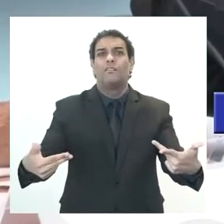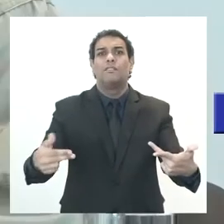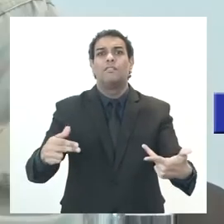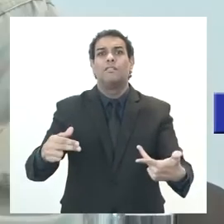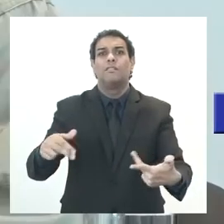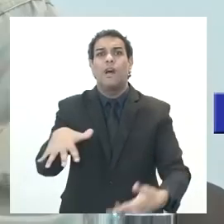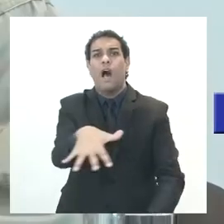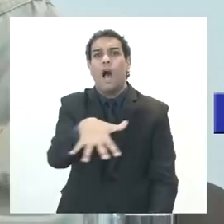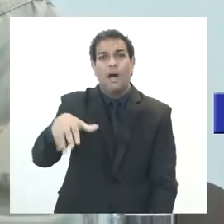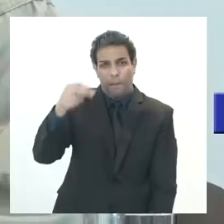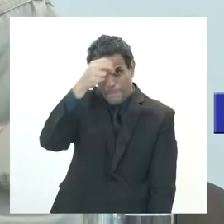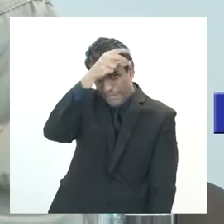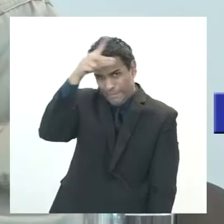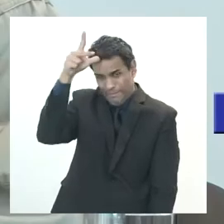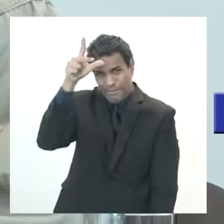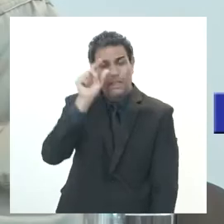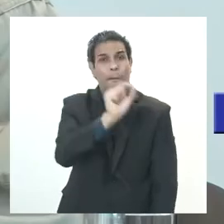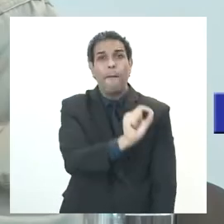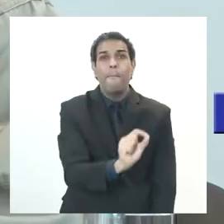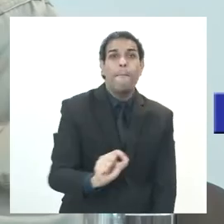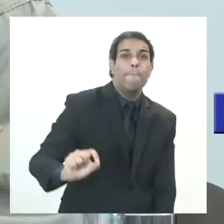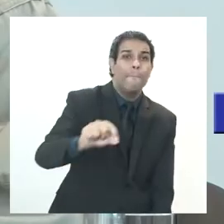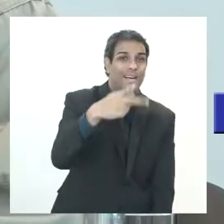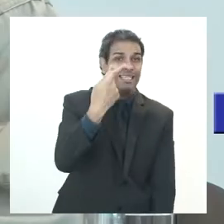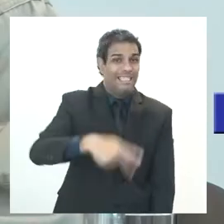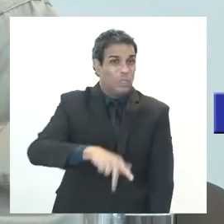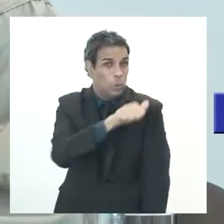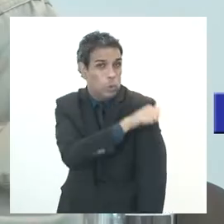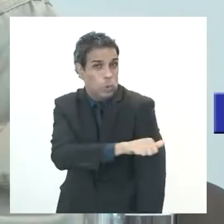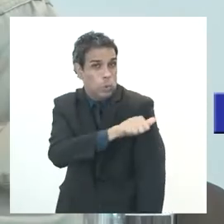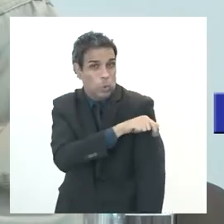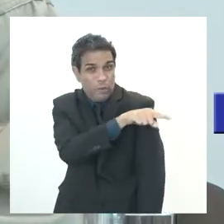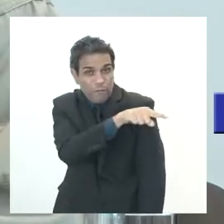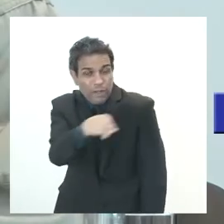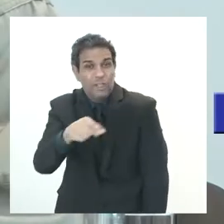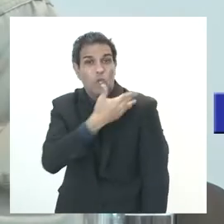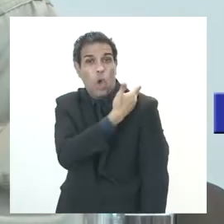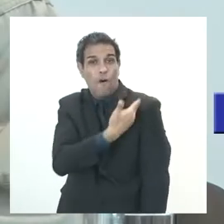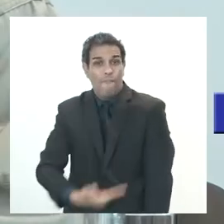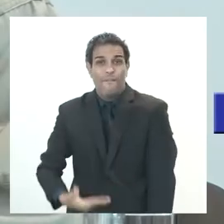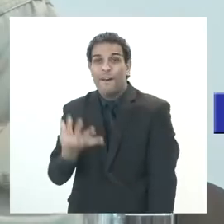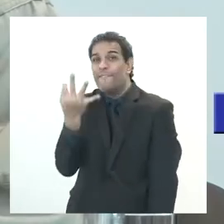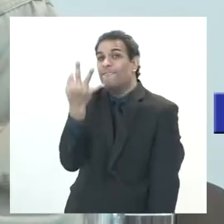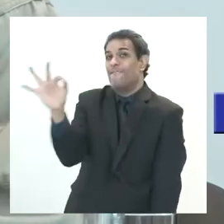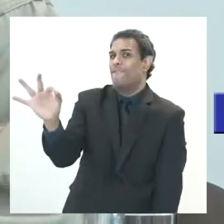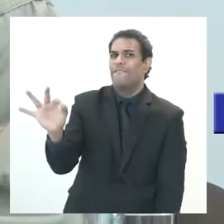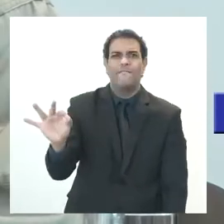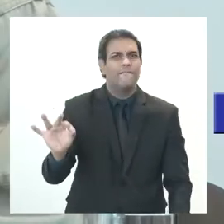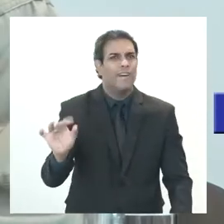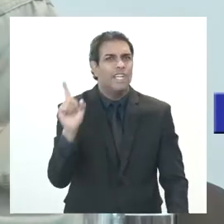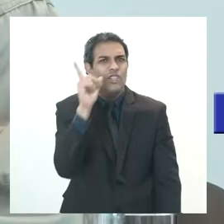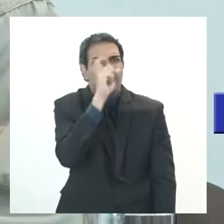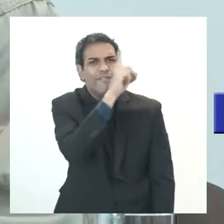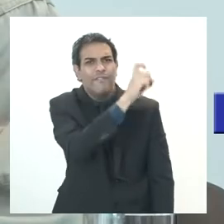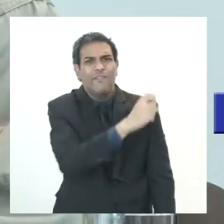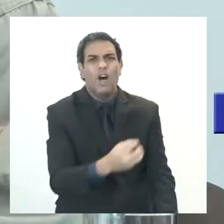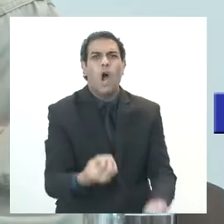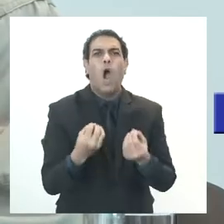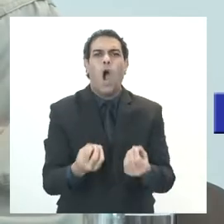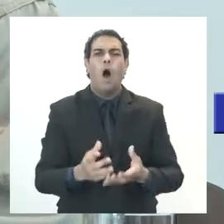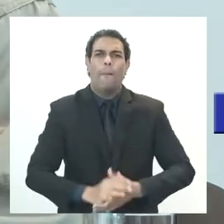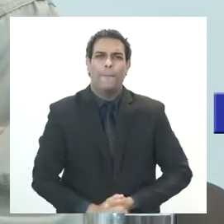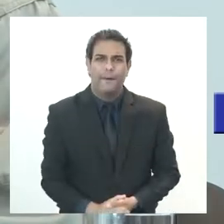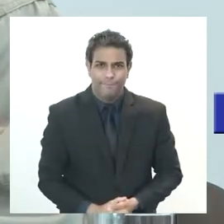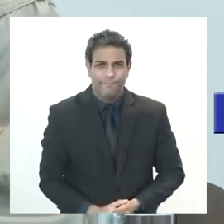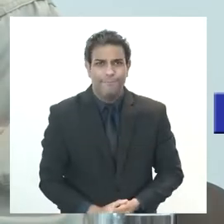município em vários municípios no estado o governo federal Amado a gente ficar monstruosa isso tudo